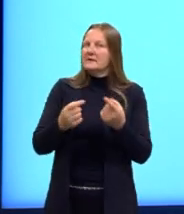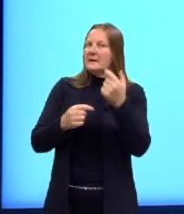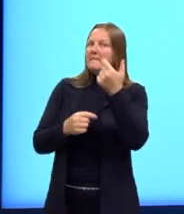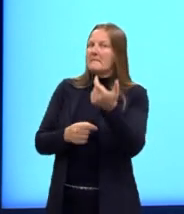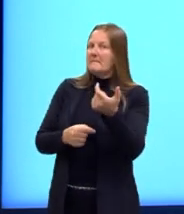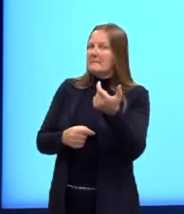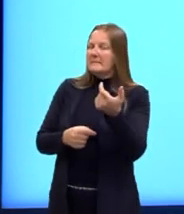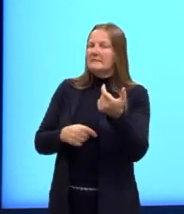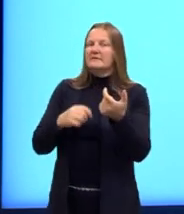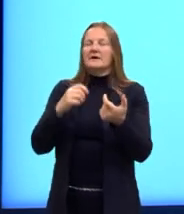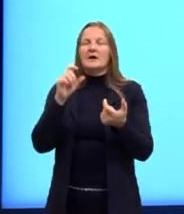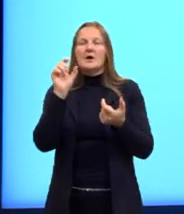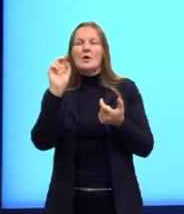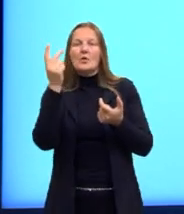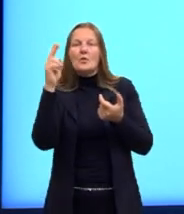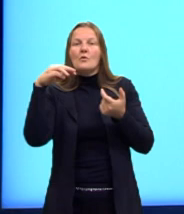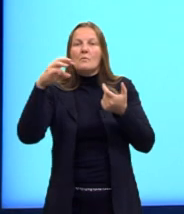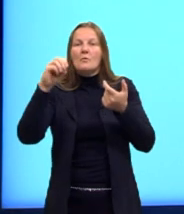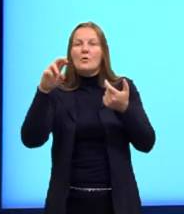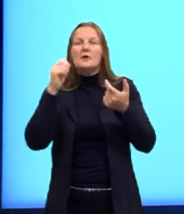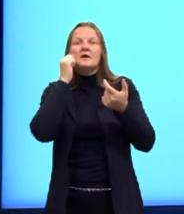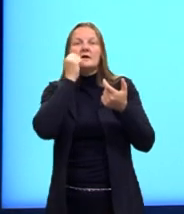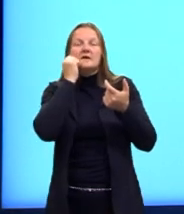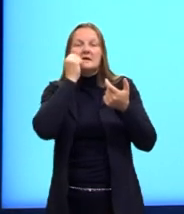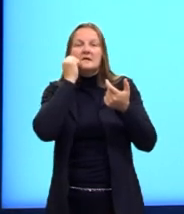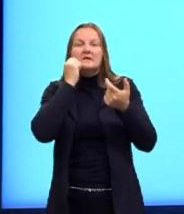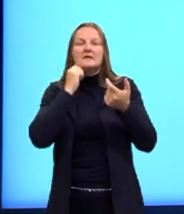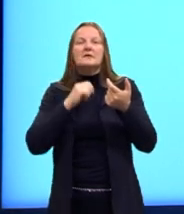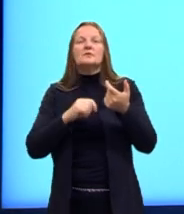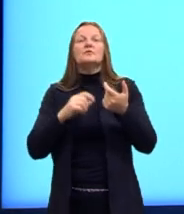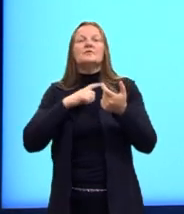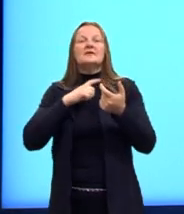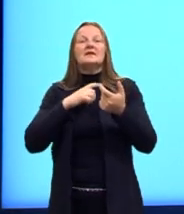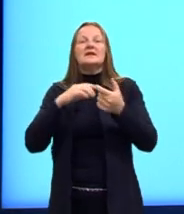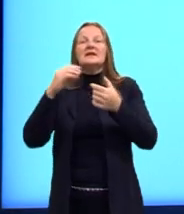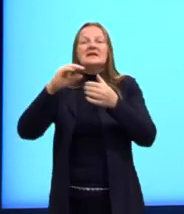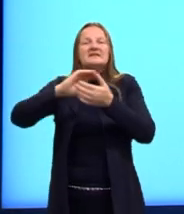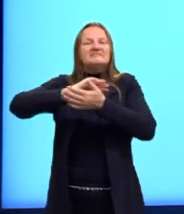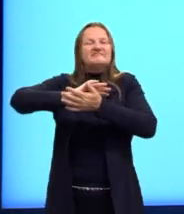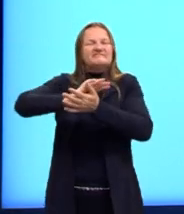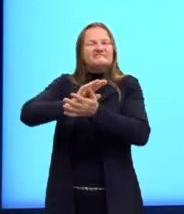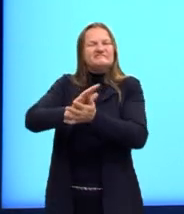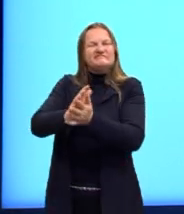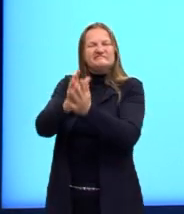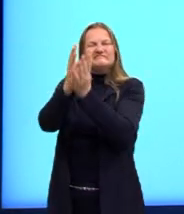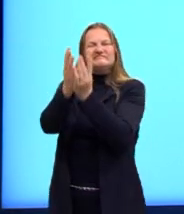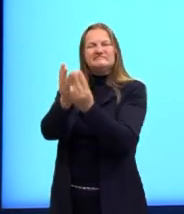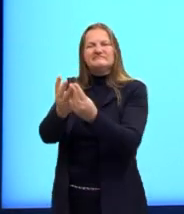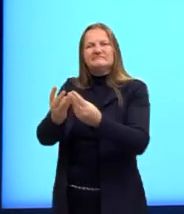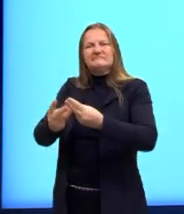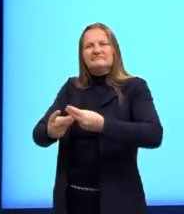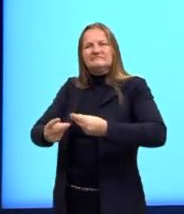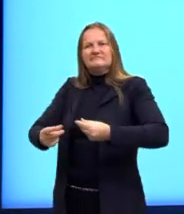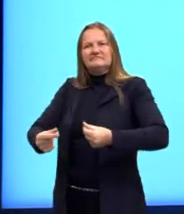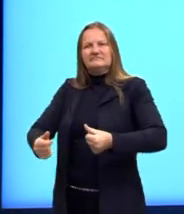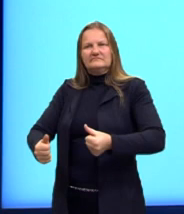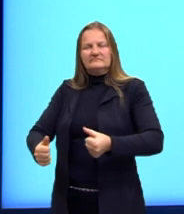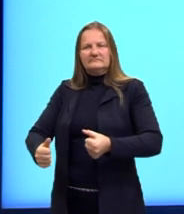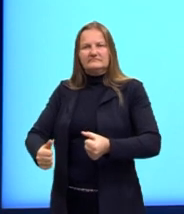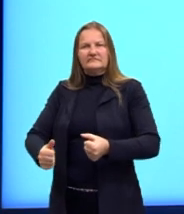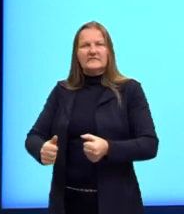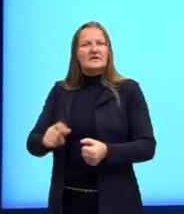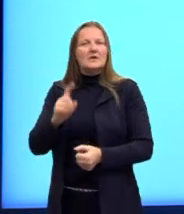palavra humor negro ela tá atrelada um teor depreciativo e é desconfortável